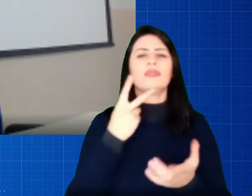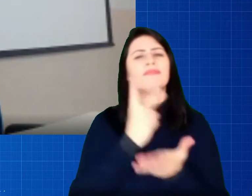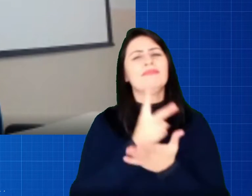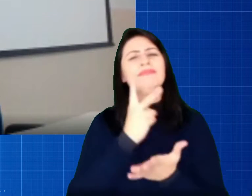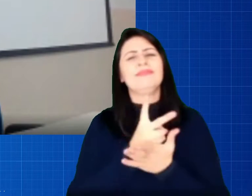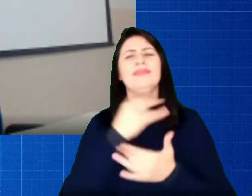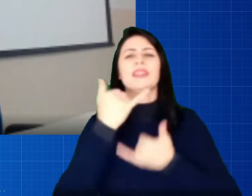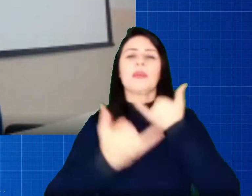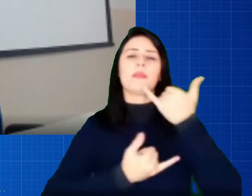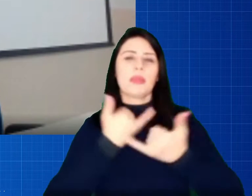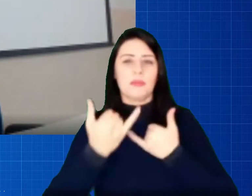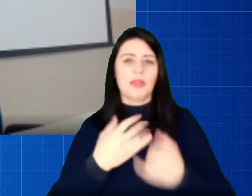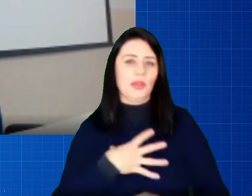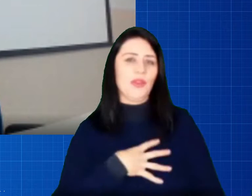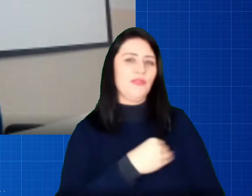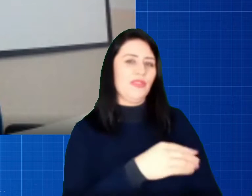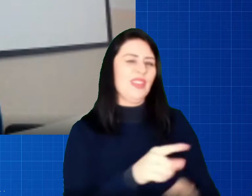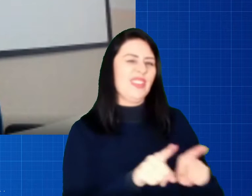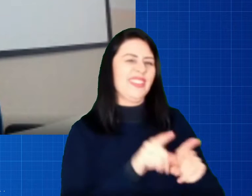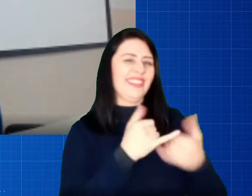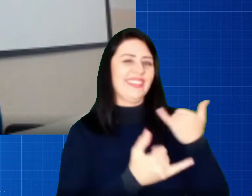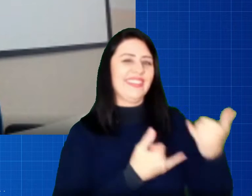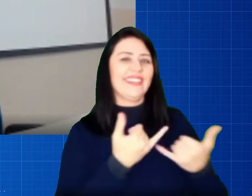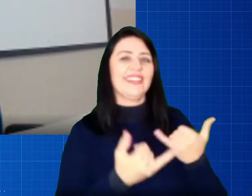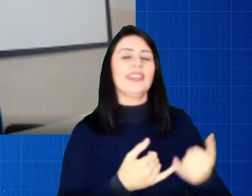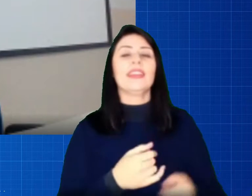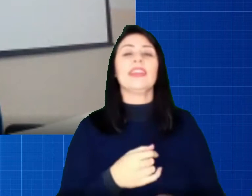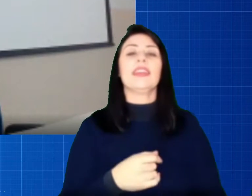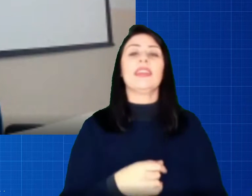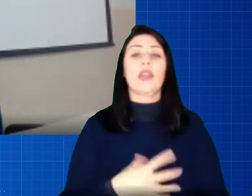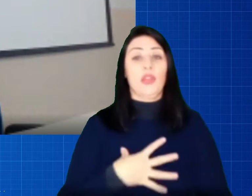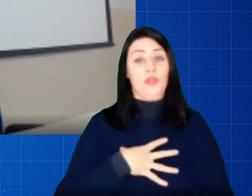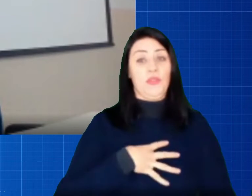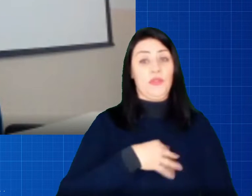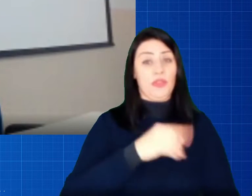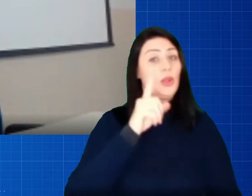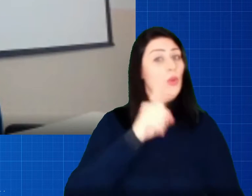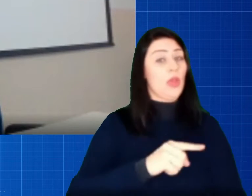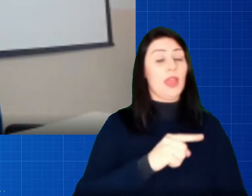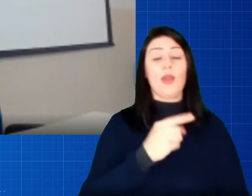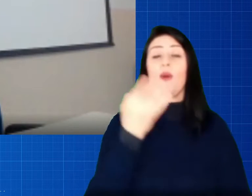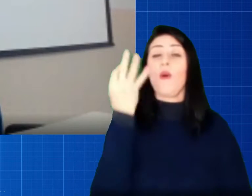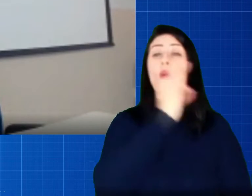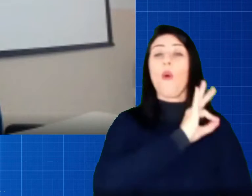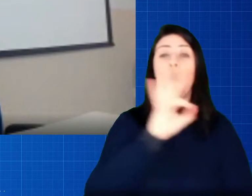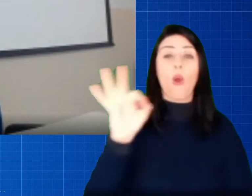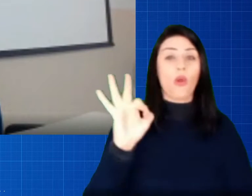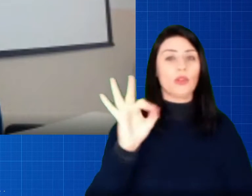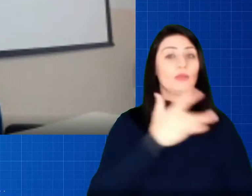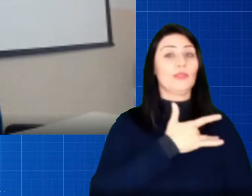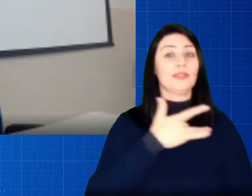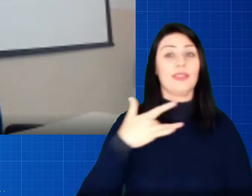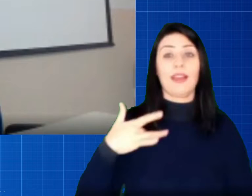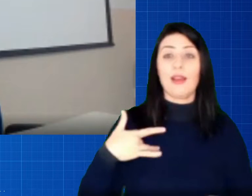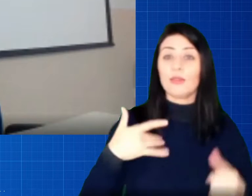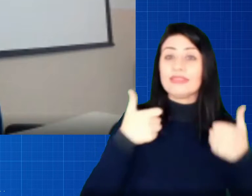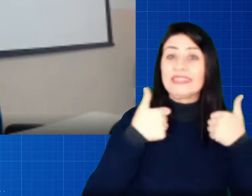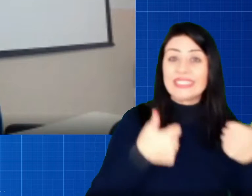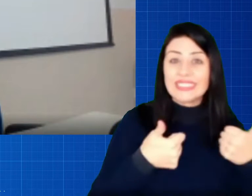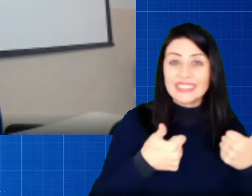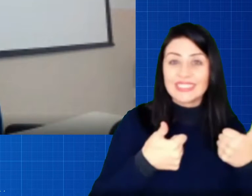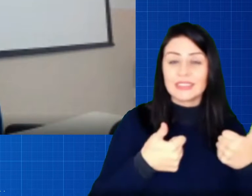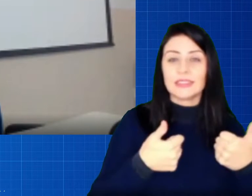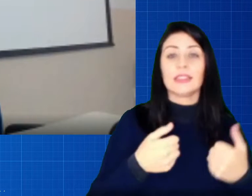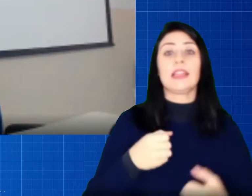dia eu sempre brinco inclusive com meu filho, né? Um filho é uma benção, desde que ele venha sadio. Se